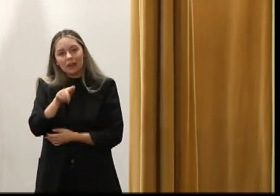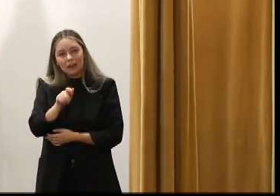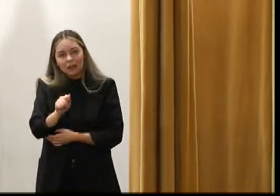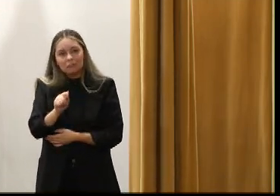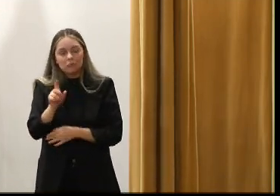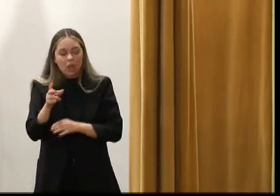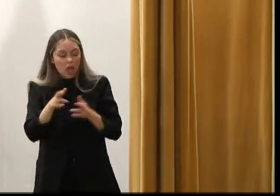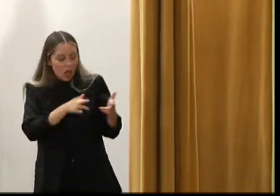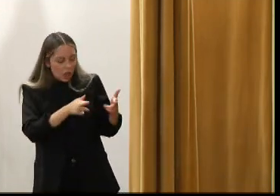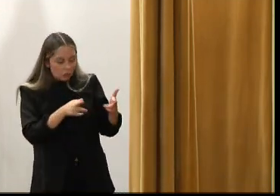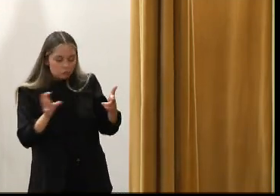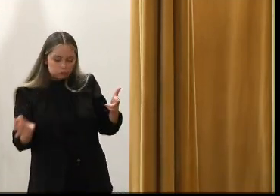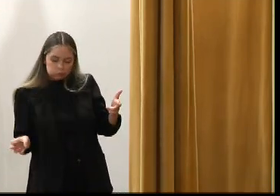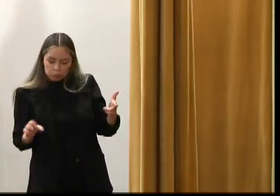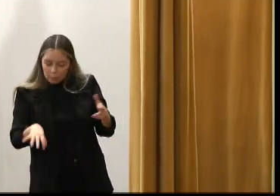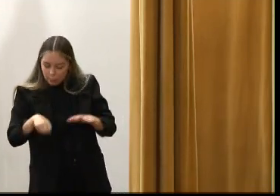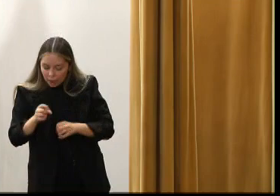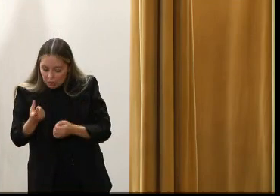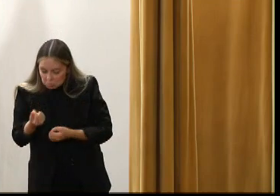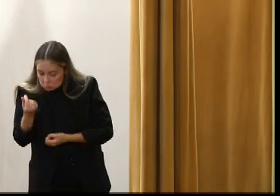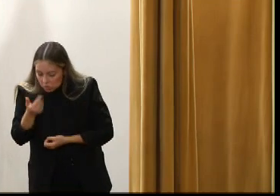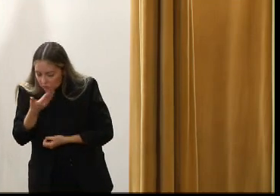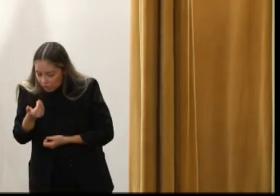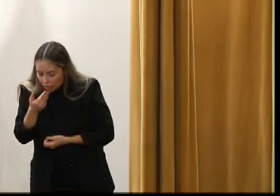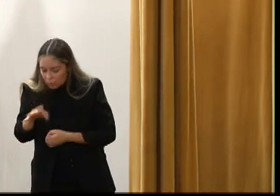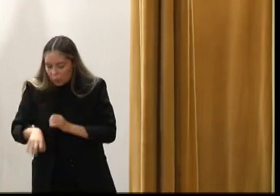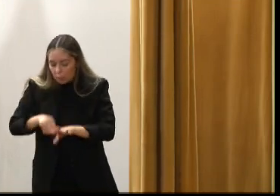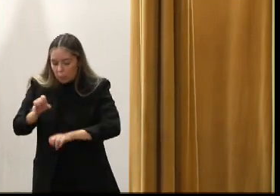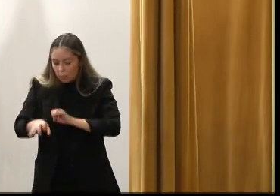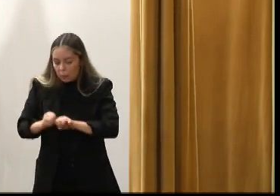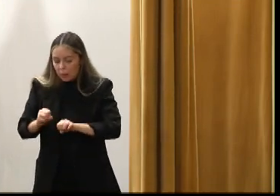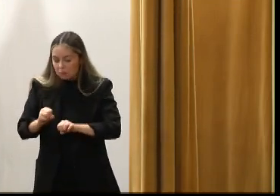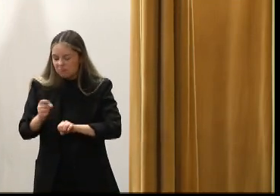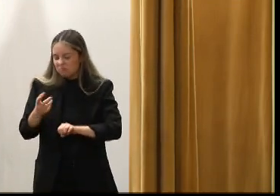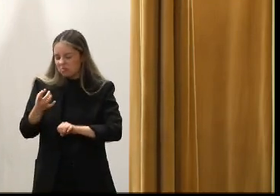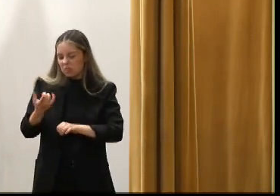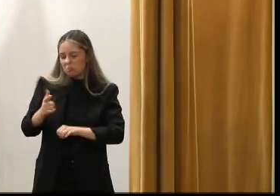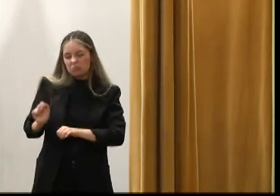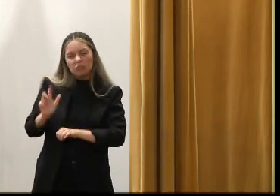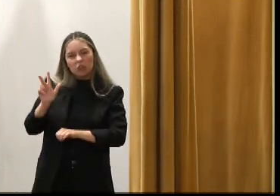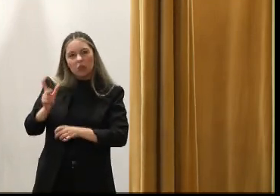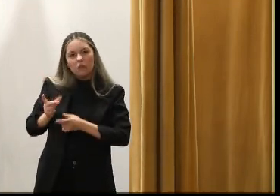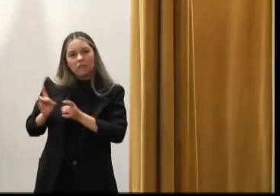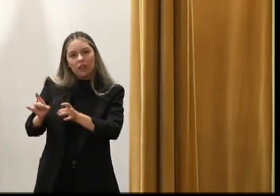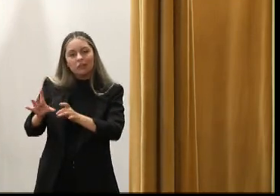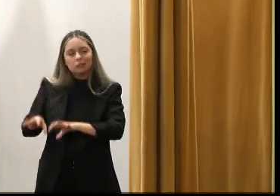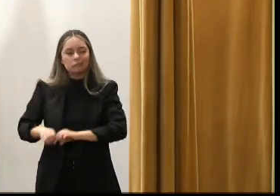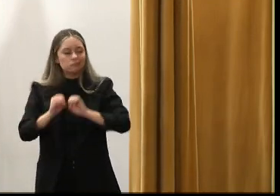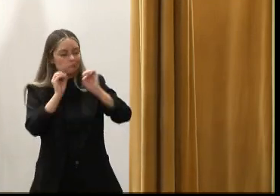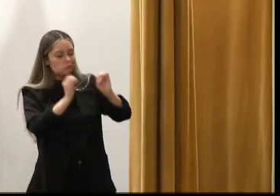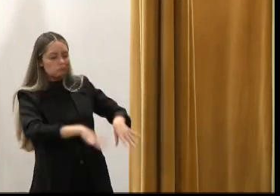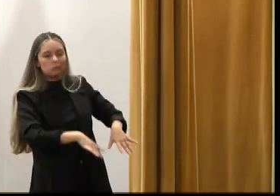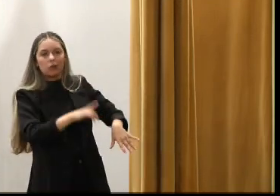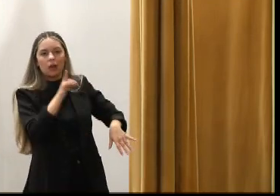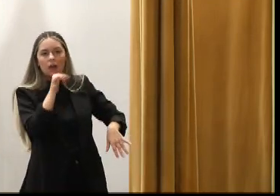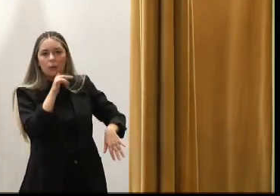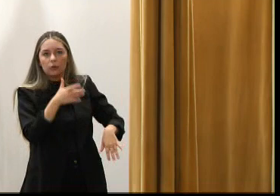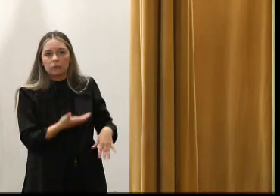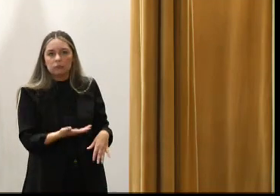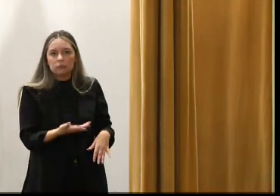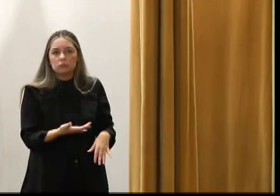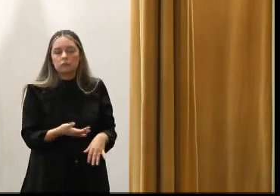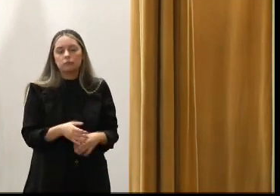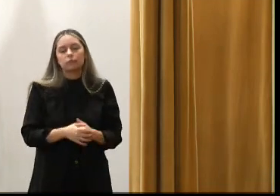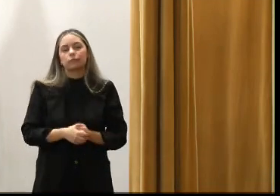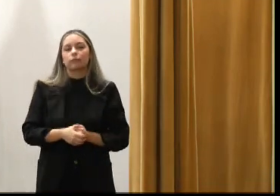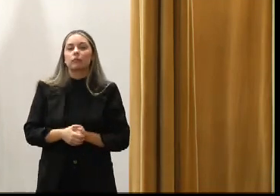retirava aquilo que tinha valor econômico para revenda e o que não tinha valor econômico lançava no arroio. E aí nós chegamos